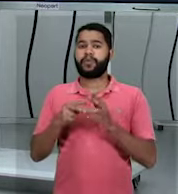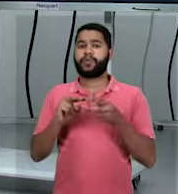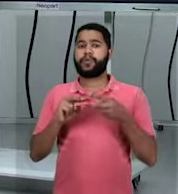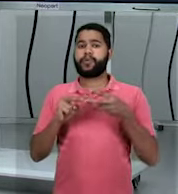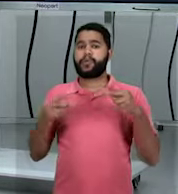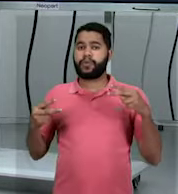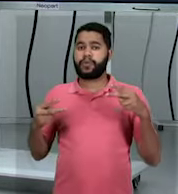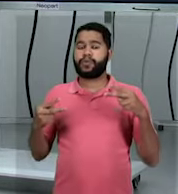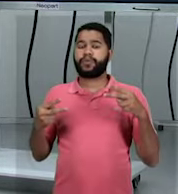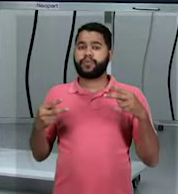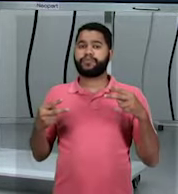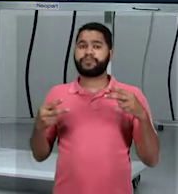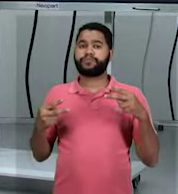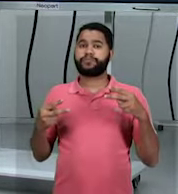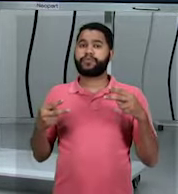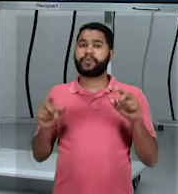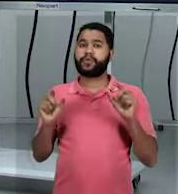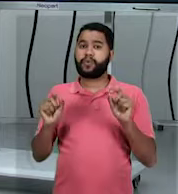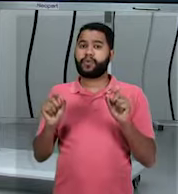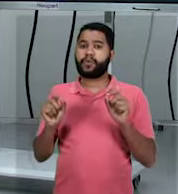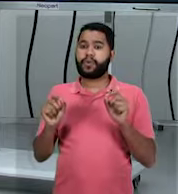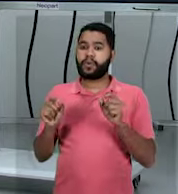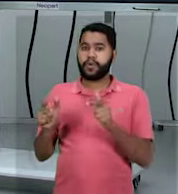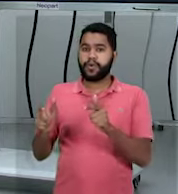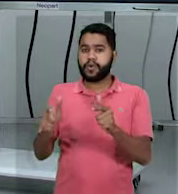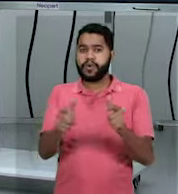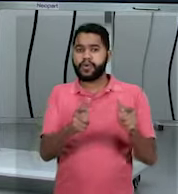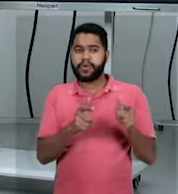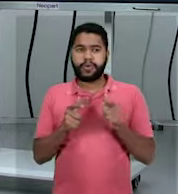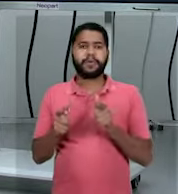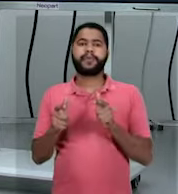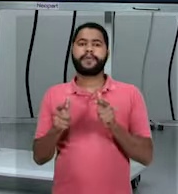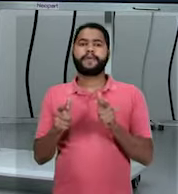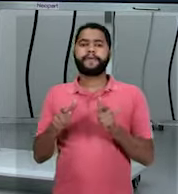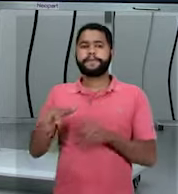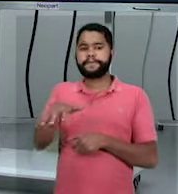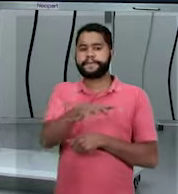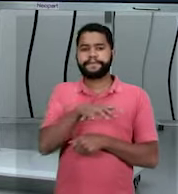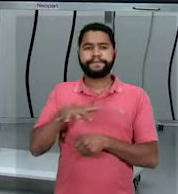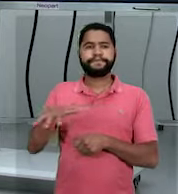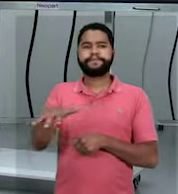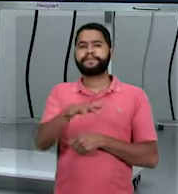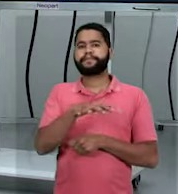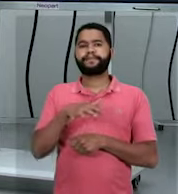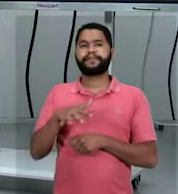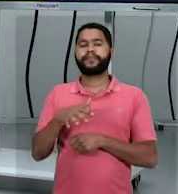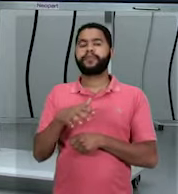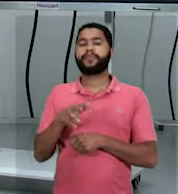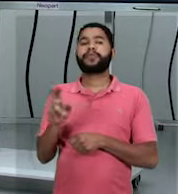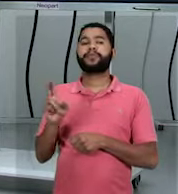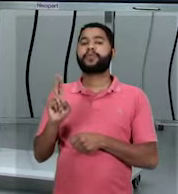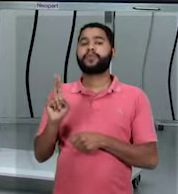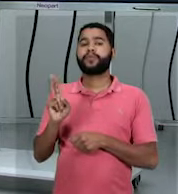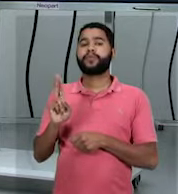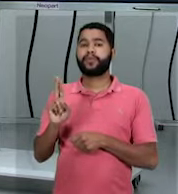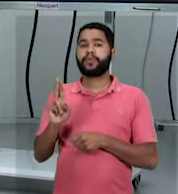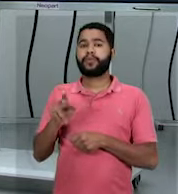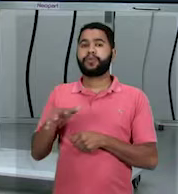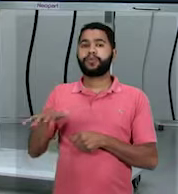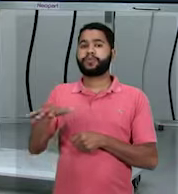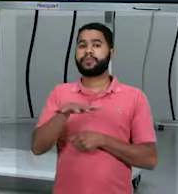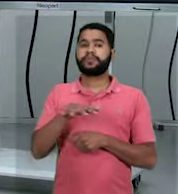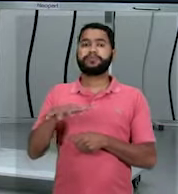genes que vão estar localizados naquela região que nós chamamos de